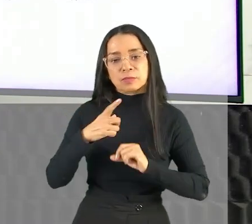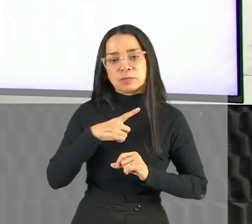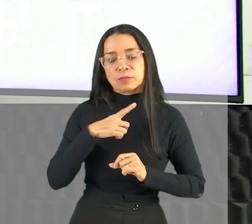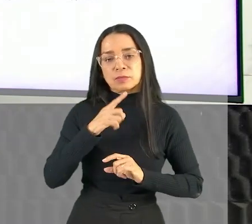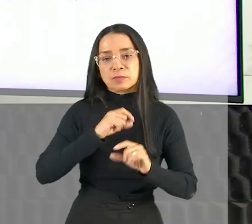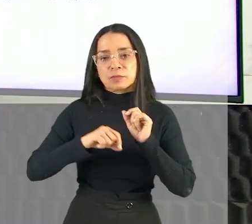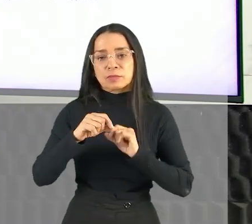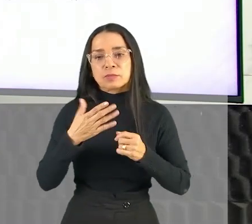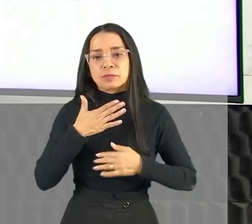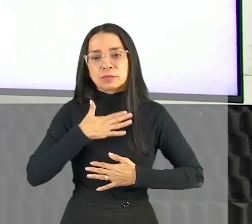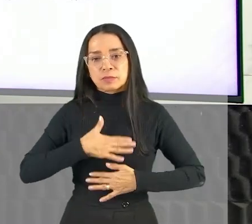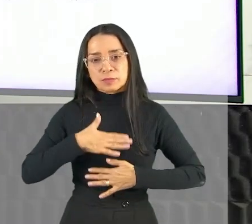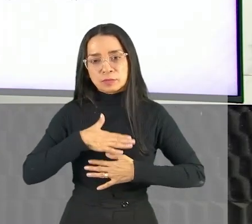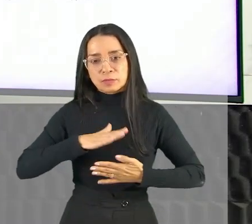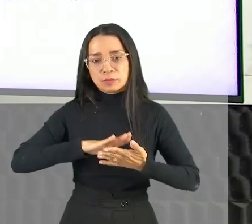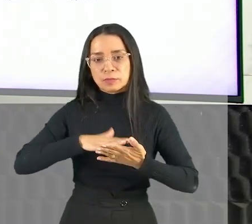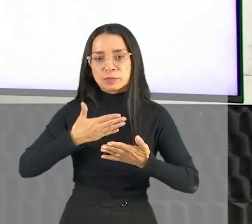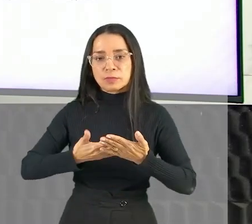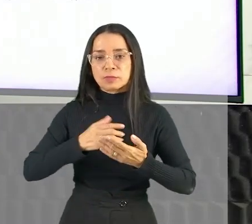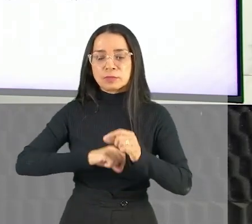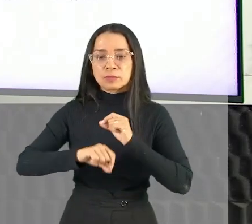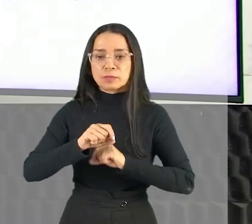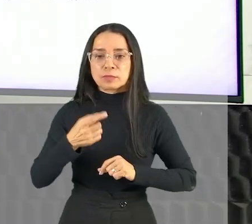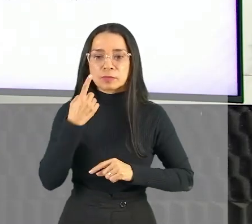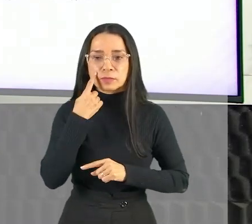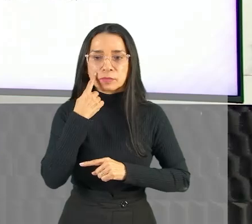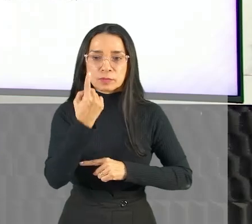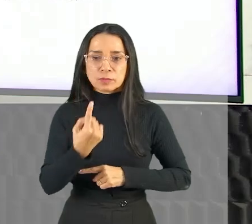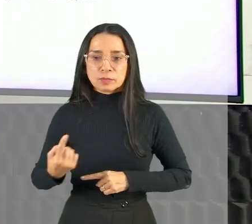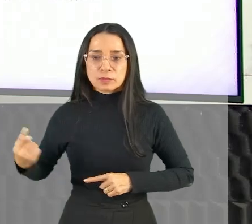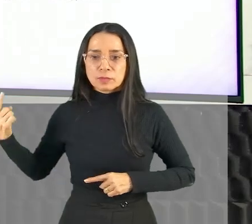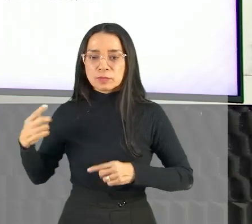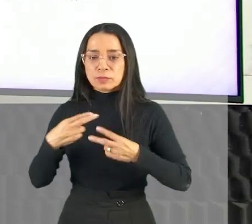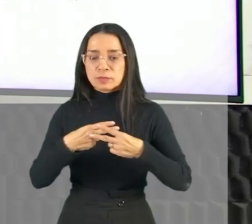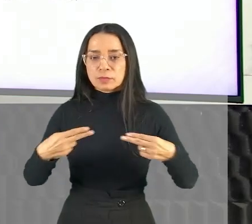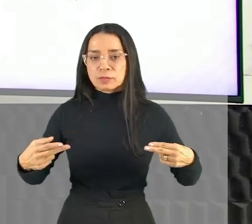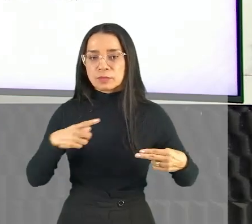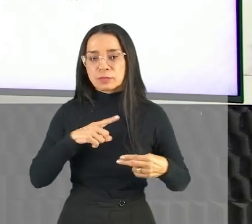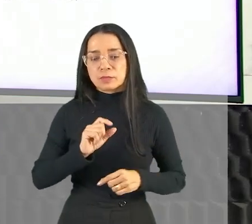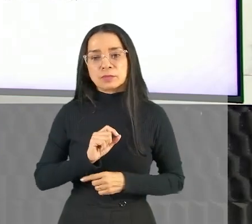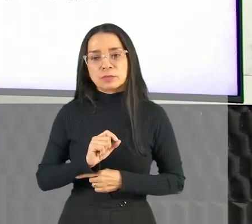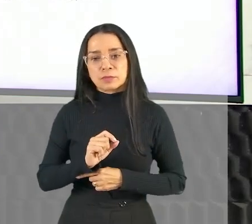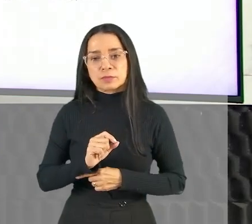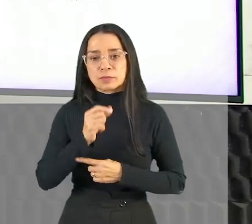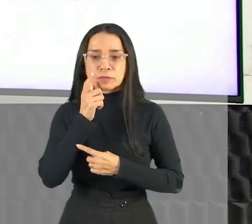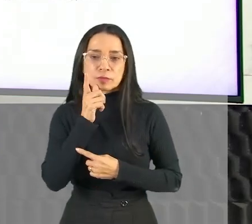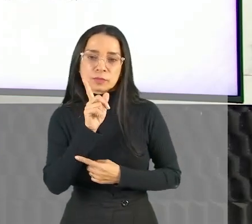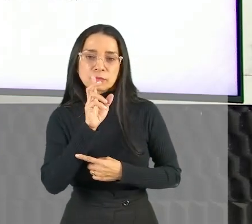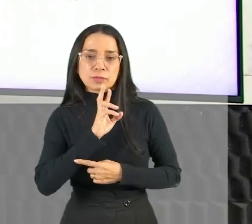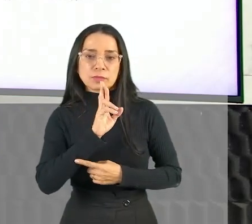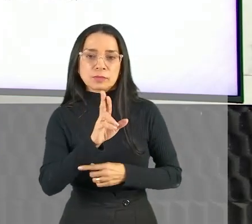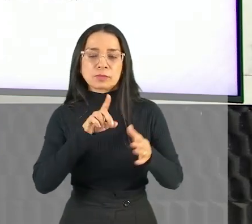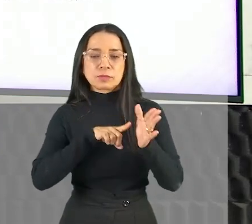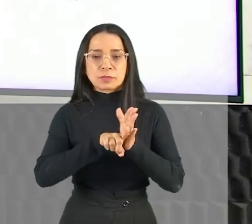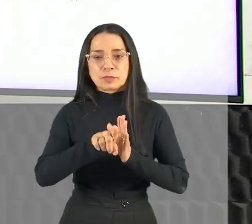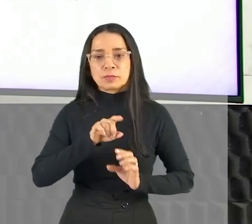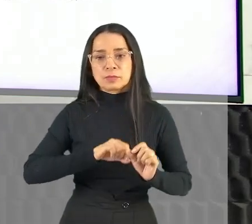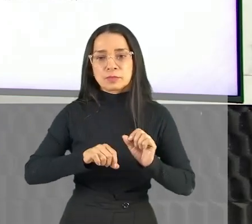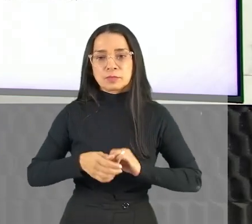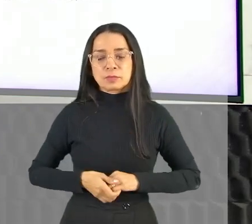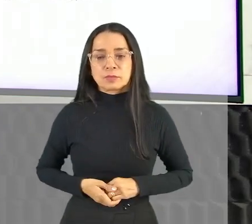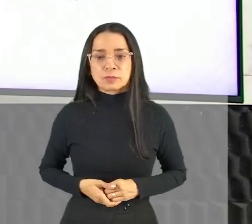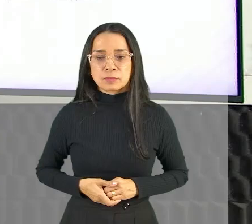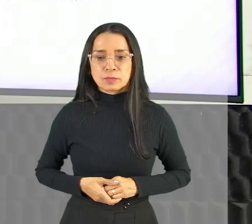tendo a calma de interpretar, né, olhar cada elemento que o gráfico traz, que a gente consegue responder a questão. Então, olha